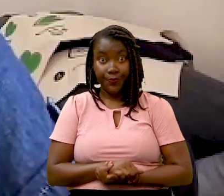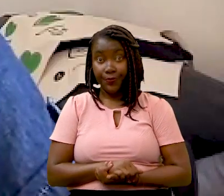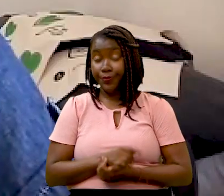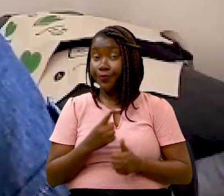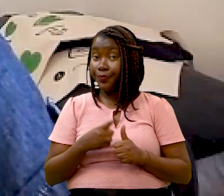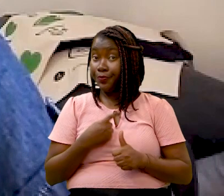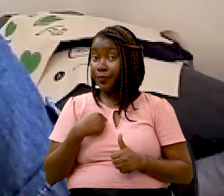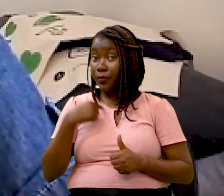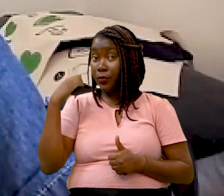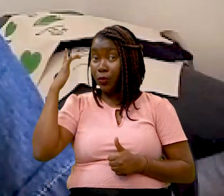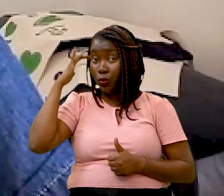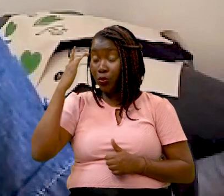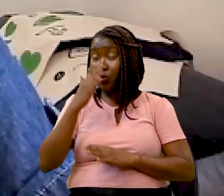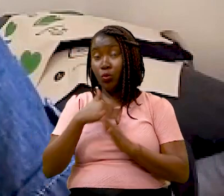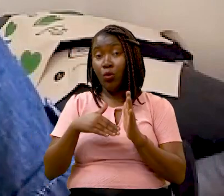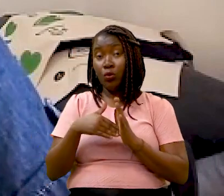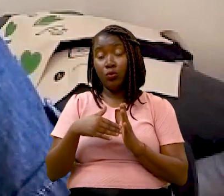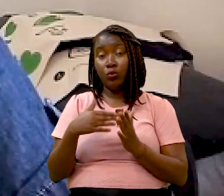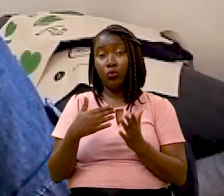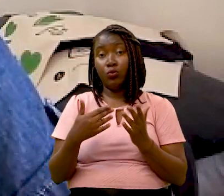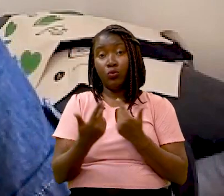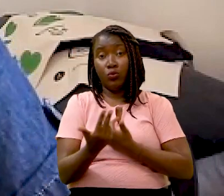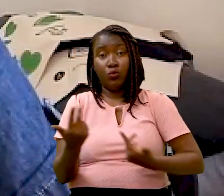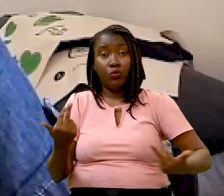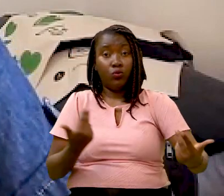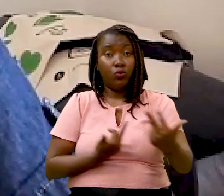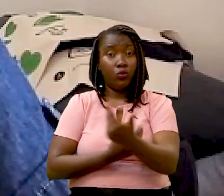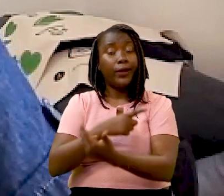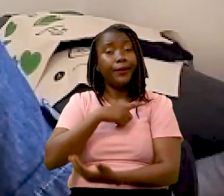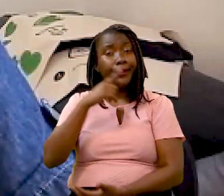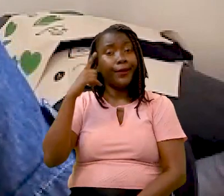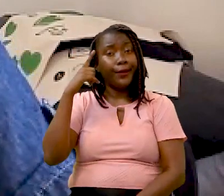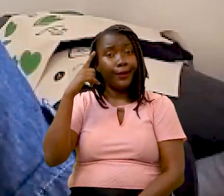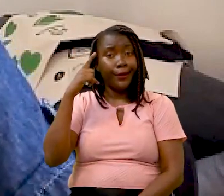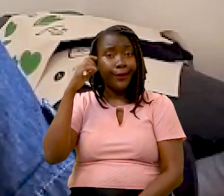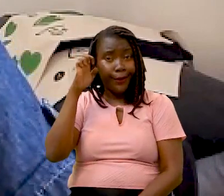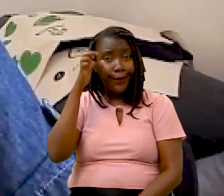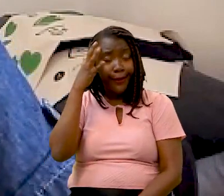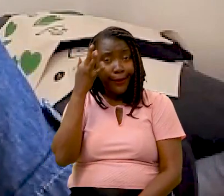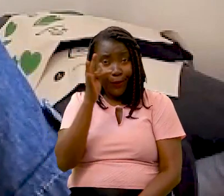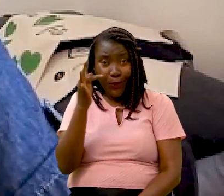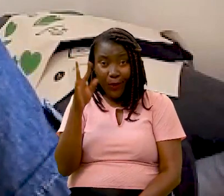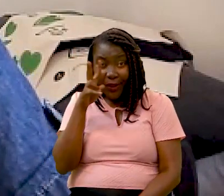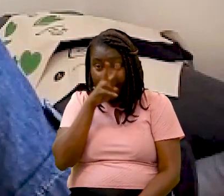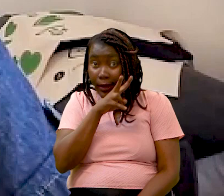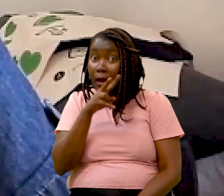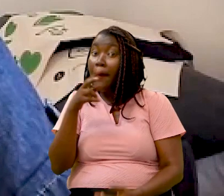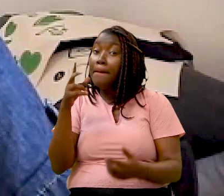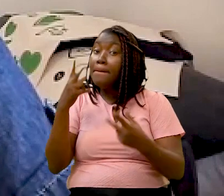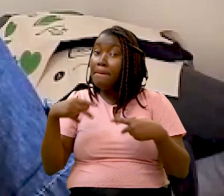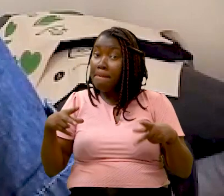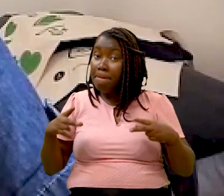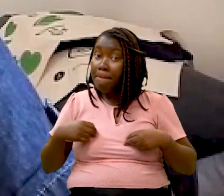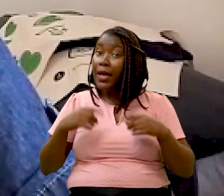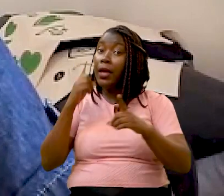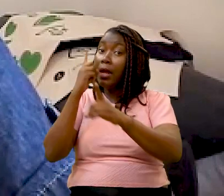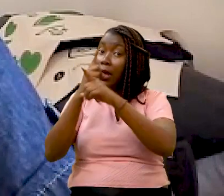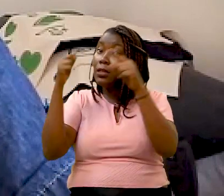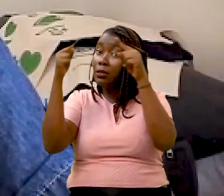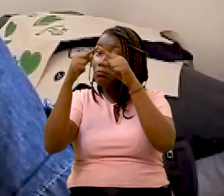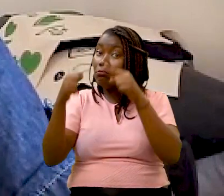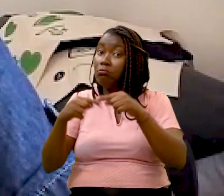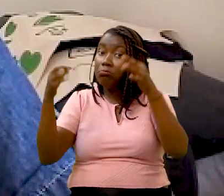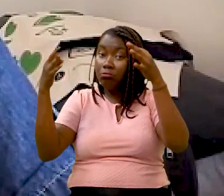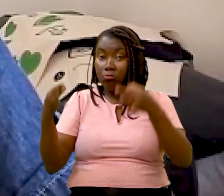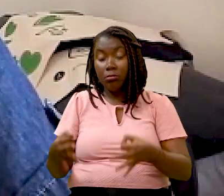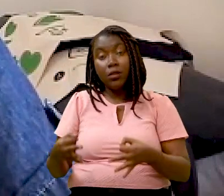que eu acho que todo mundo que tem uma dor intensa, como a enxaqueca é, merece um diagnóstico correto. Então, eu espero que as